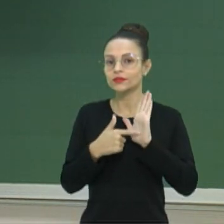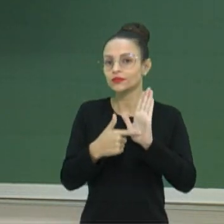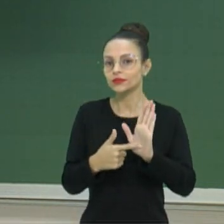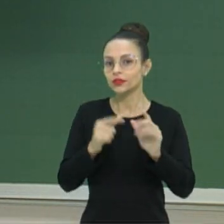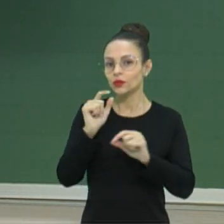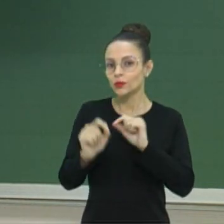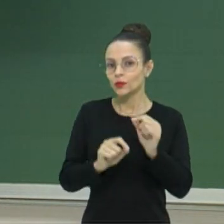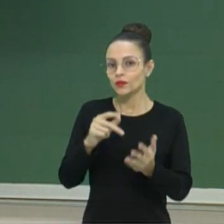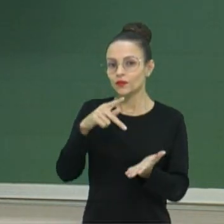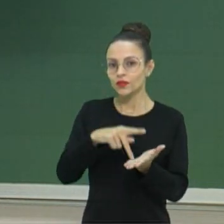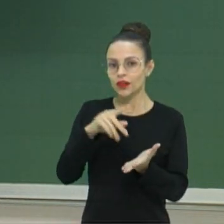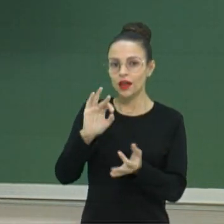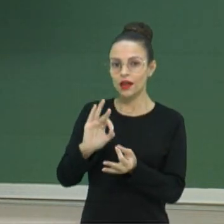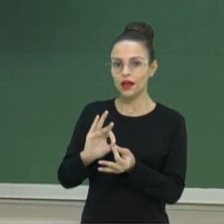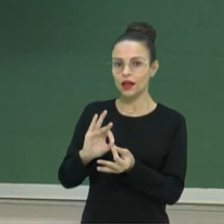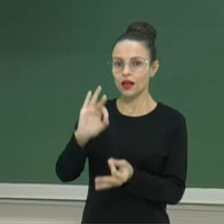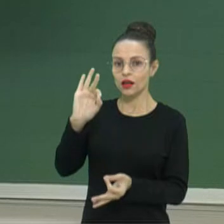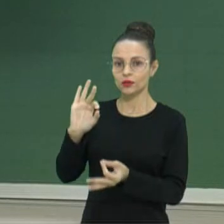né, a altura